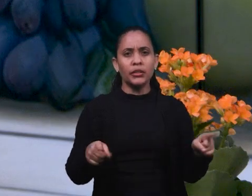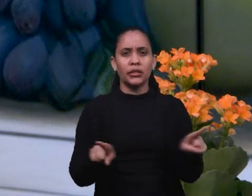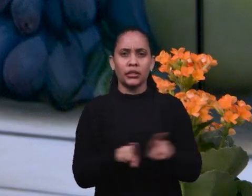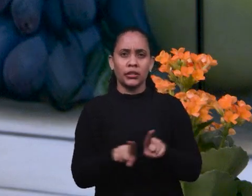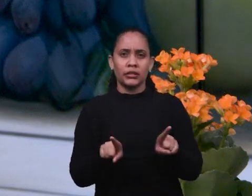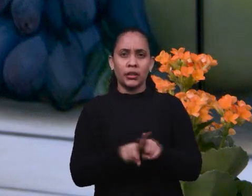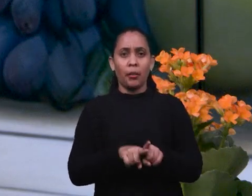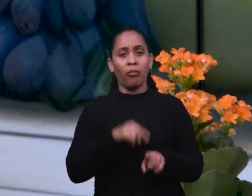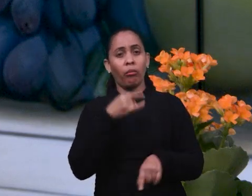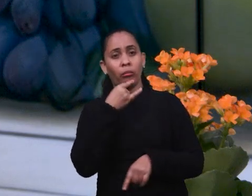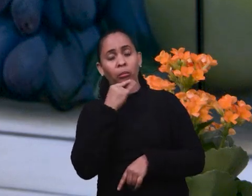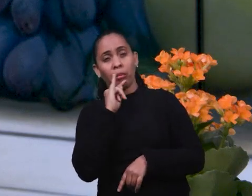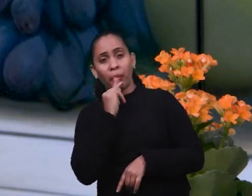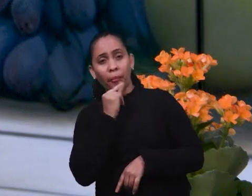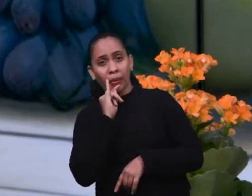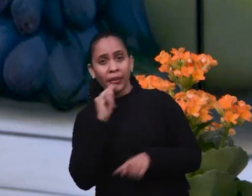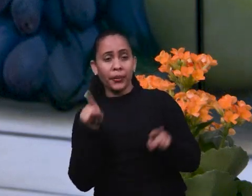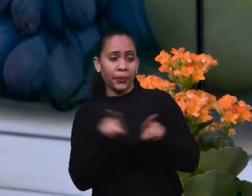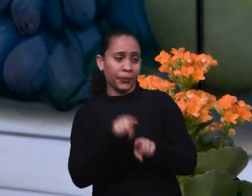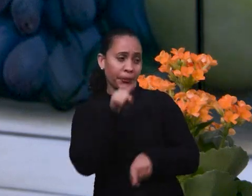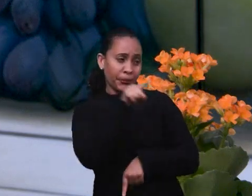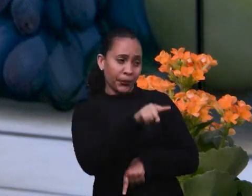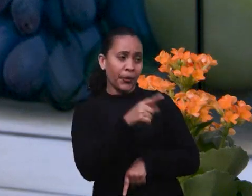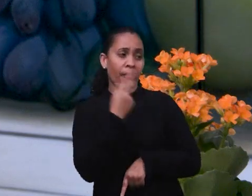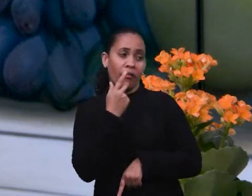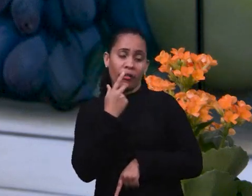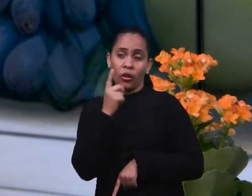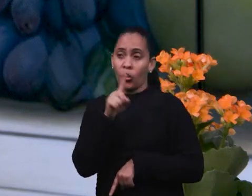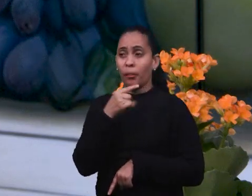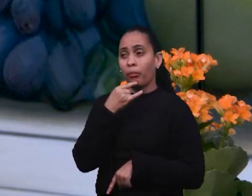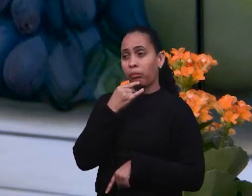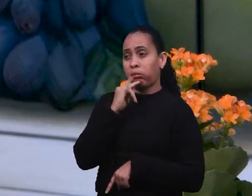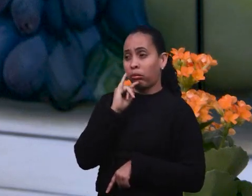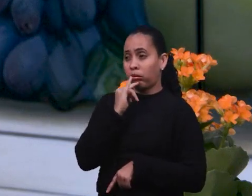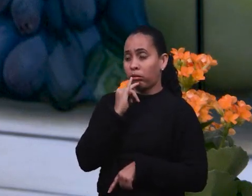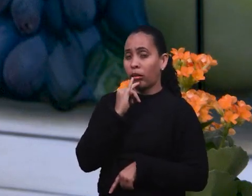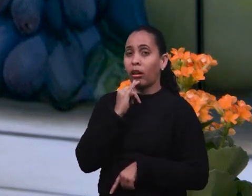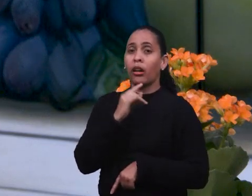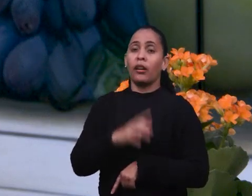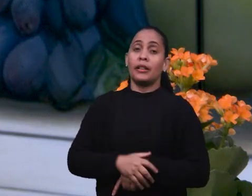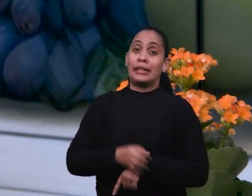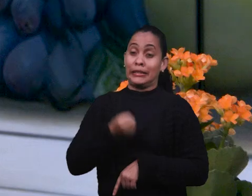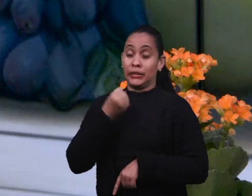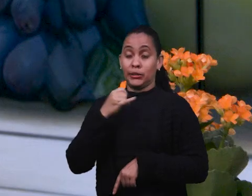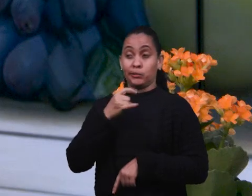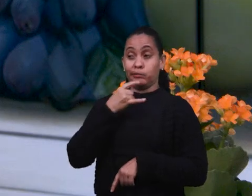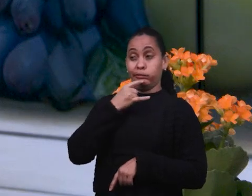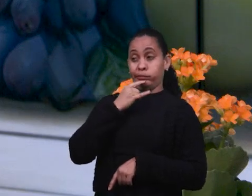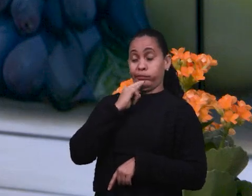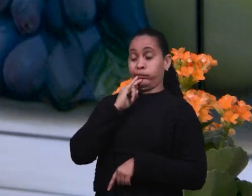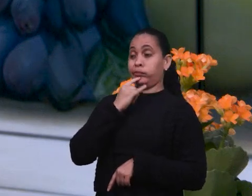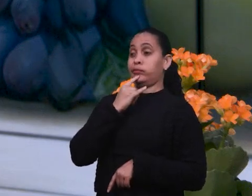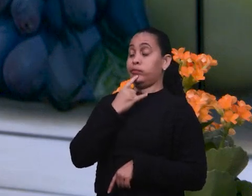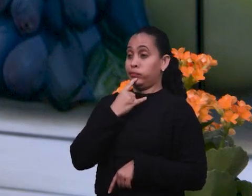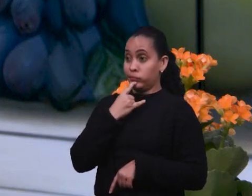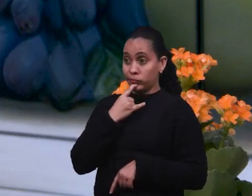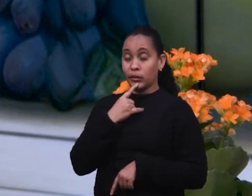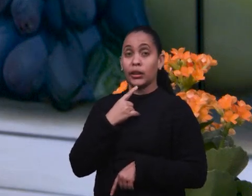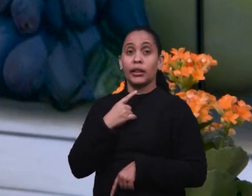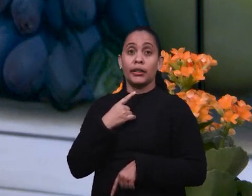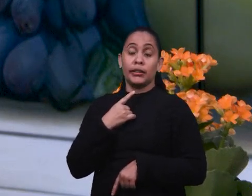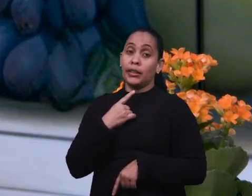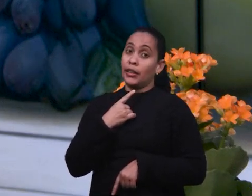as bebidas alcoólicas, né? E como a doutora Silva falou, as bebidas gaseificadas, elas têm um impacto muito